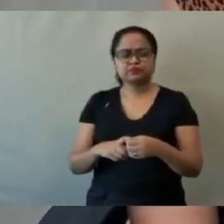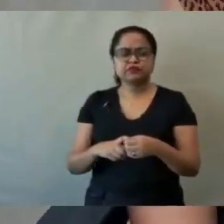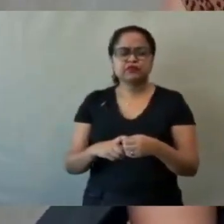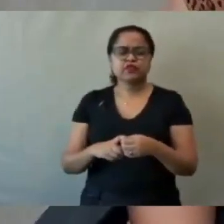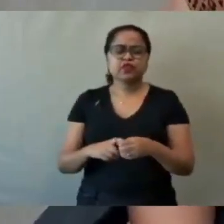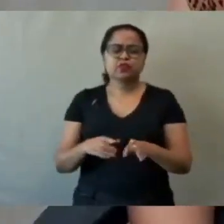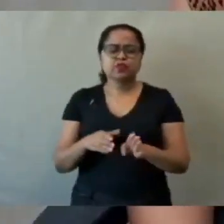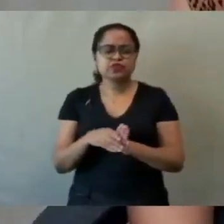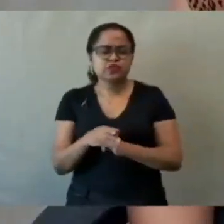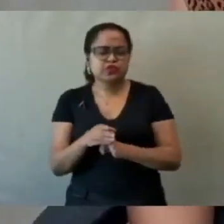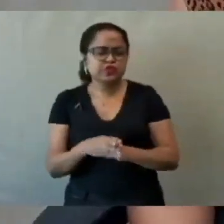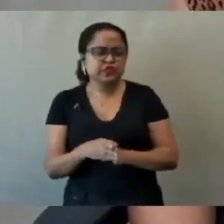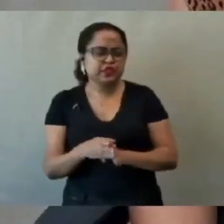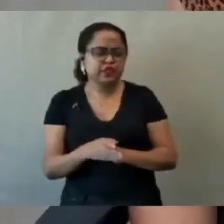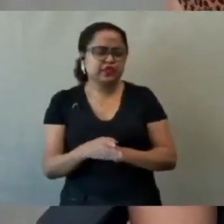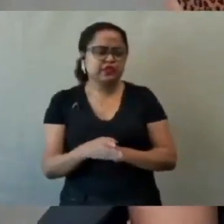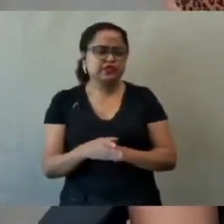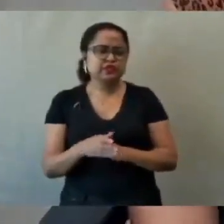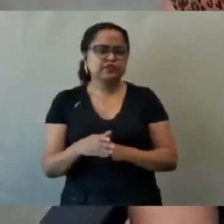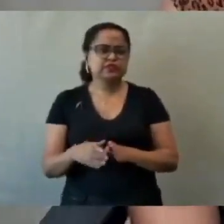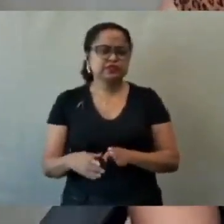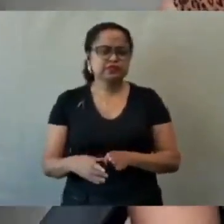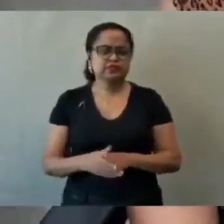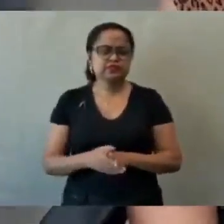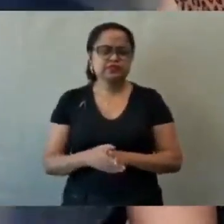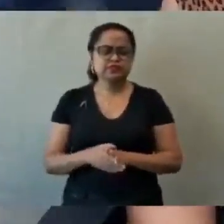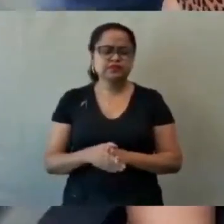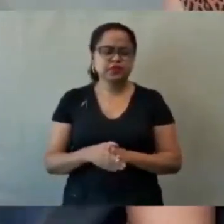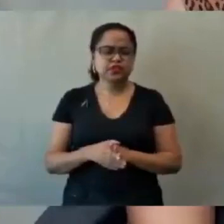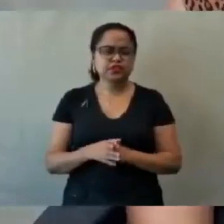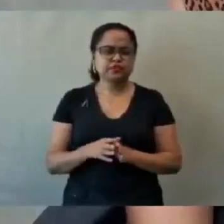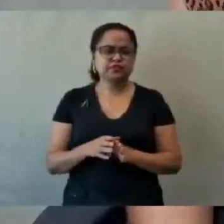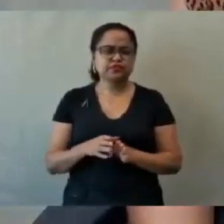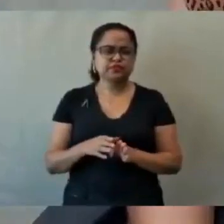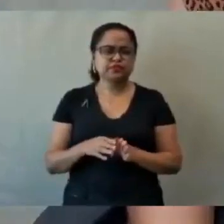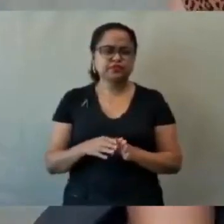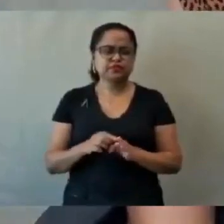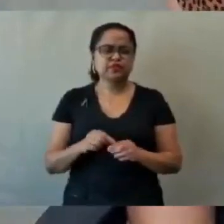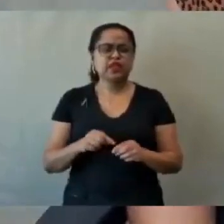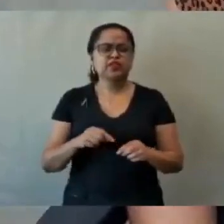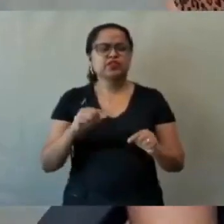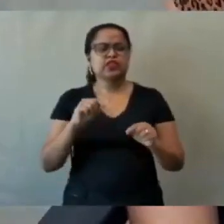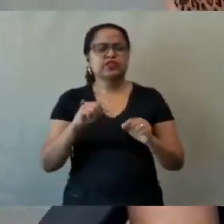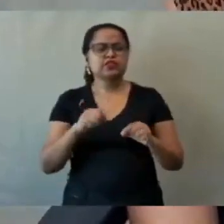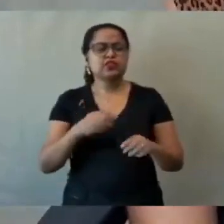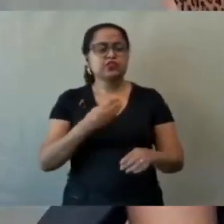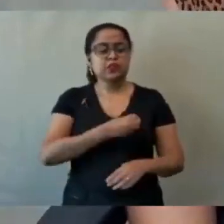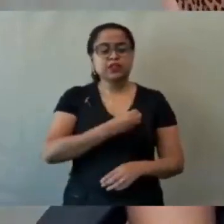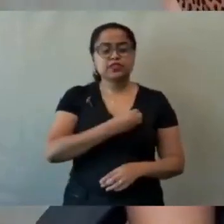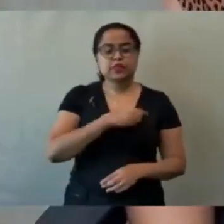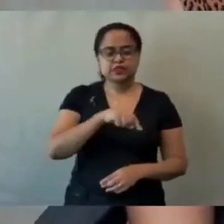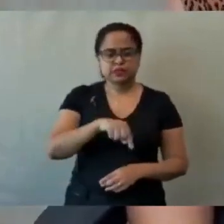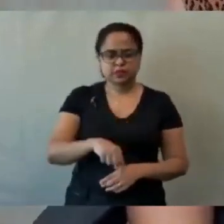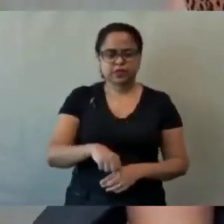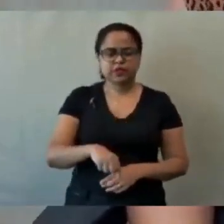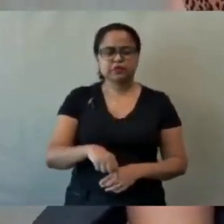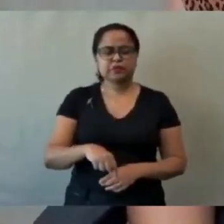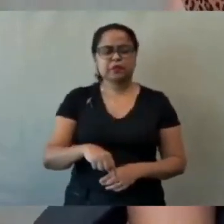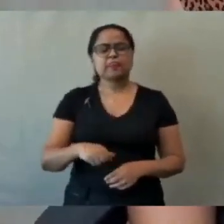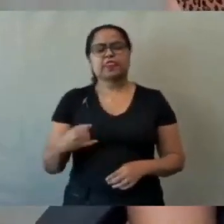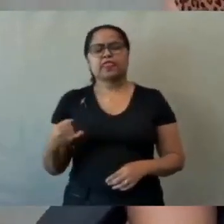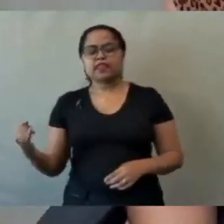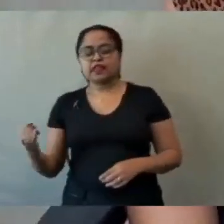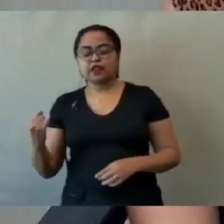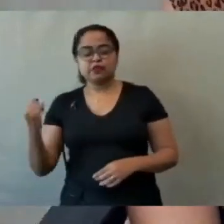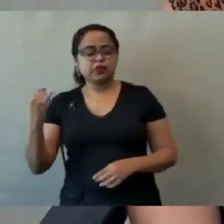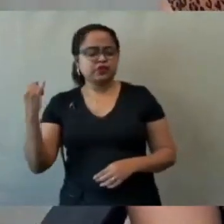conselheiros, na nossa plenária, que vai acontecer amanhã, o informe da nossa participação aqui, né, da importância do